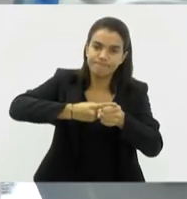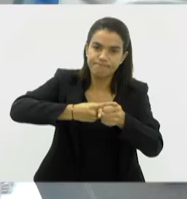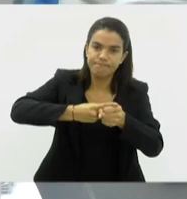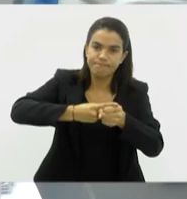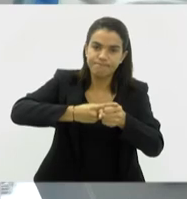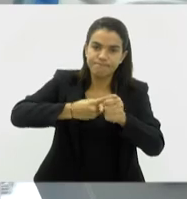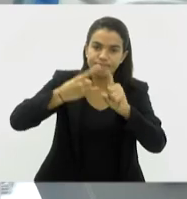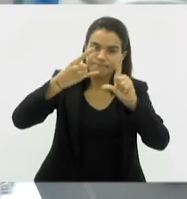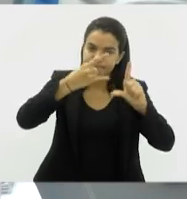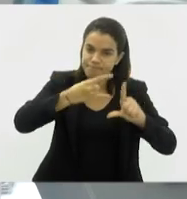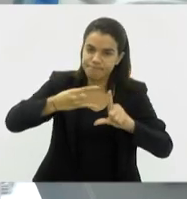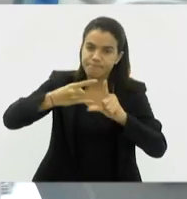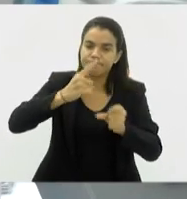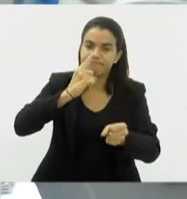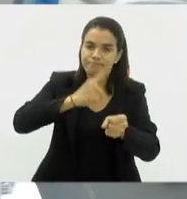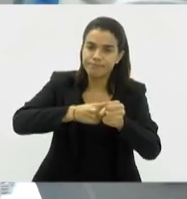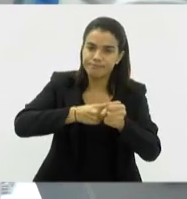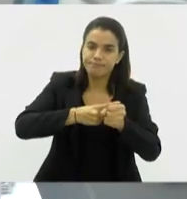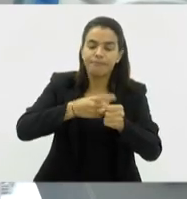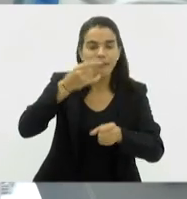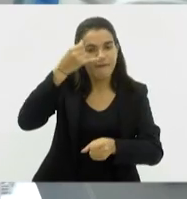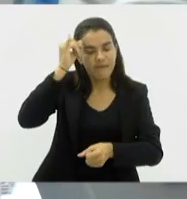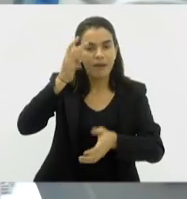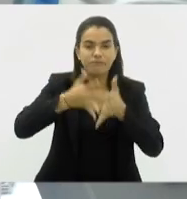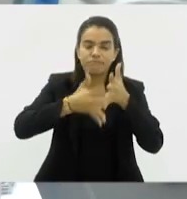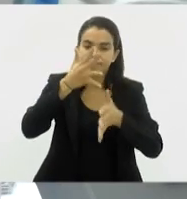desligar só para que não interferisse